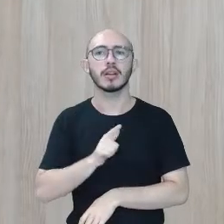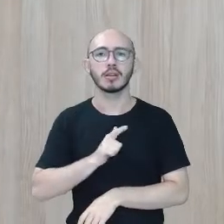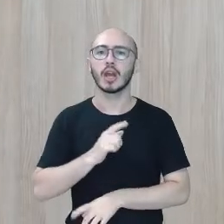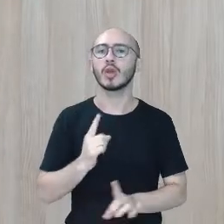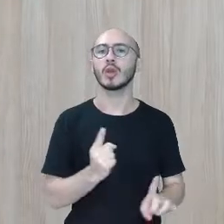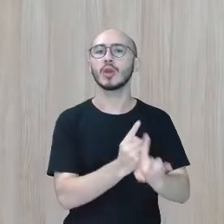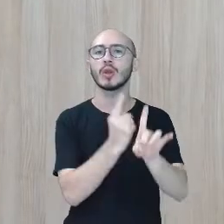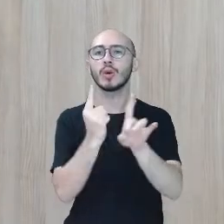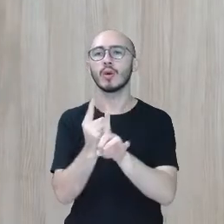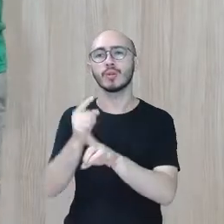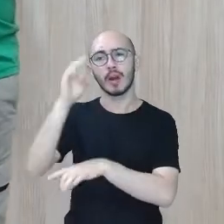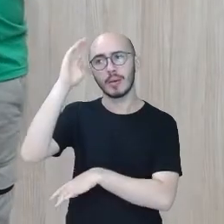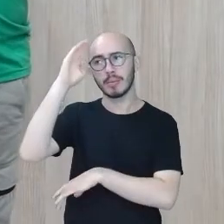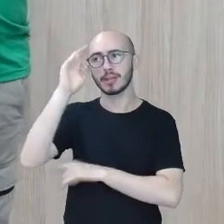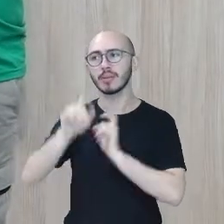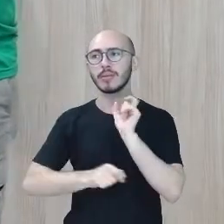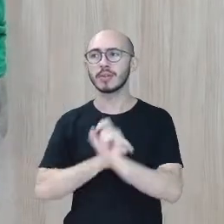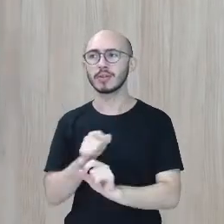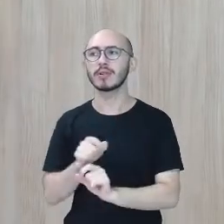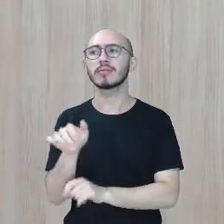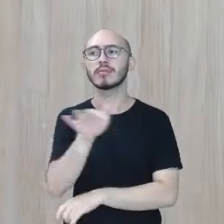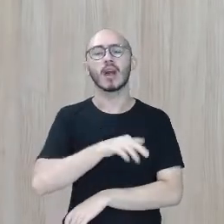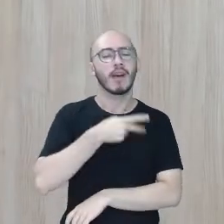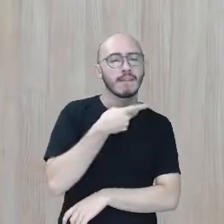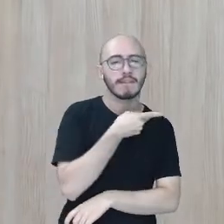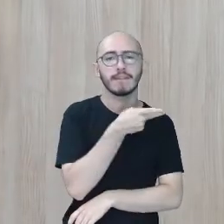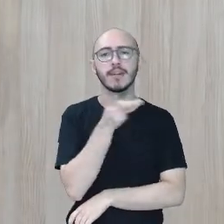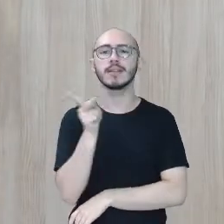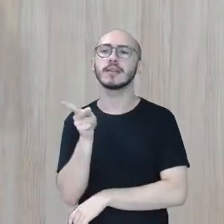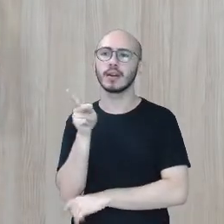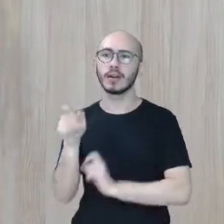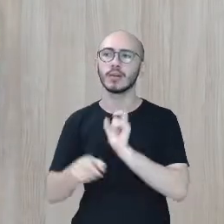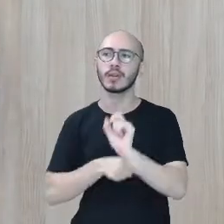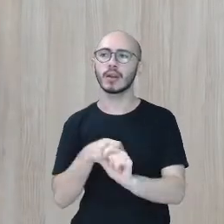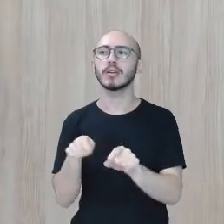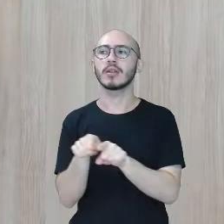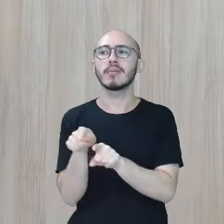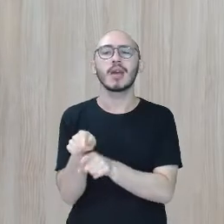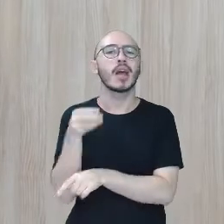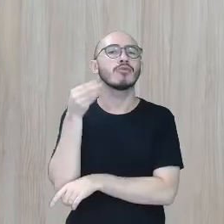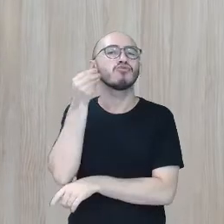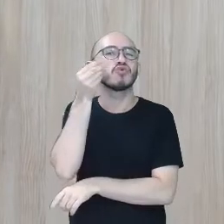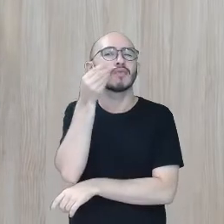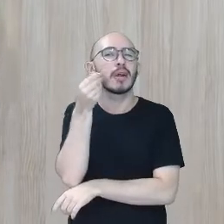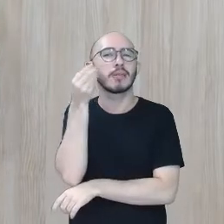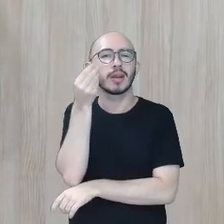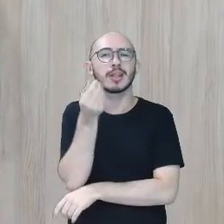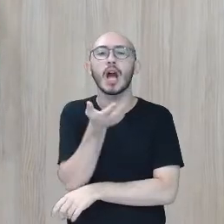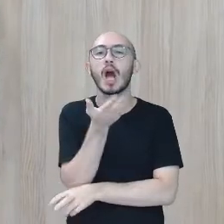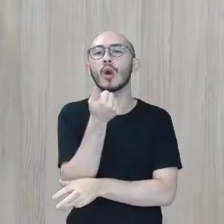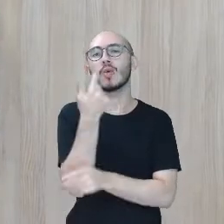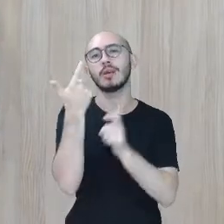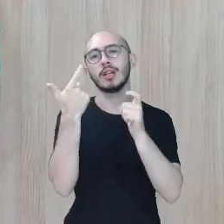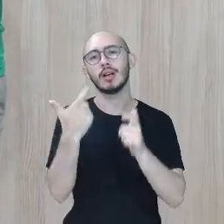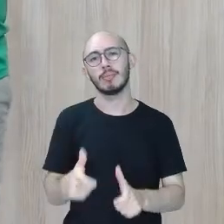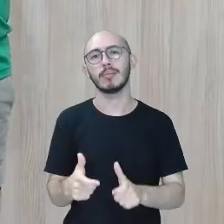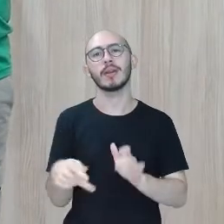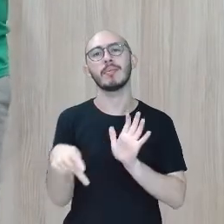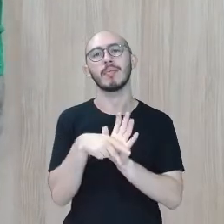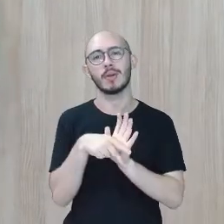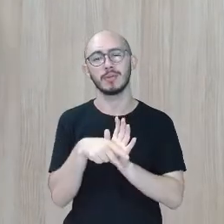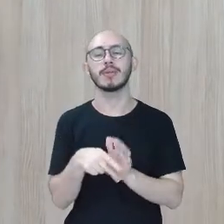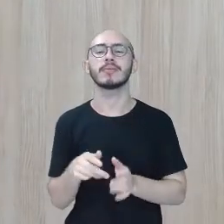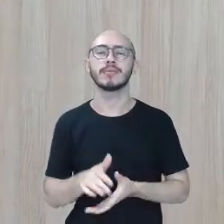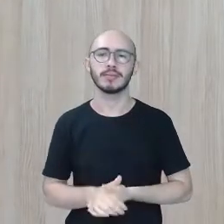encontro, principalmente, né, para visitar e provar da gastronomia local, né? Então, a